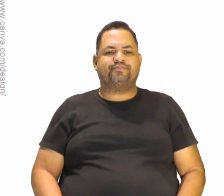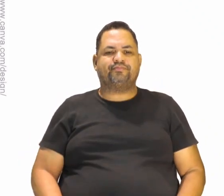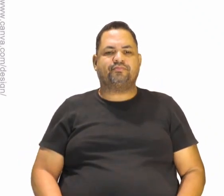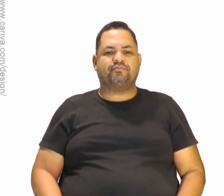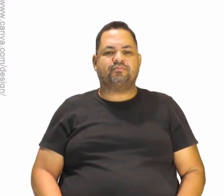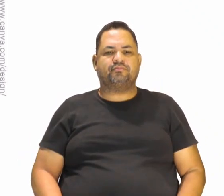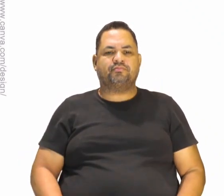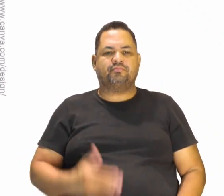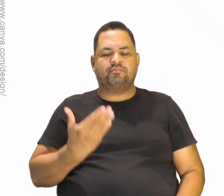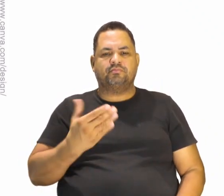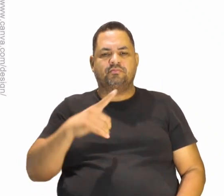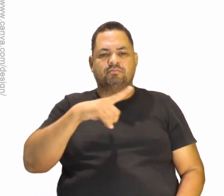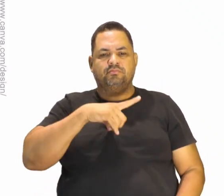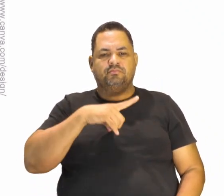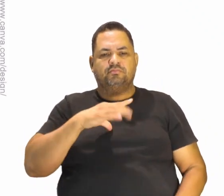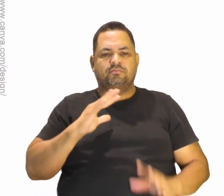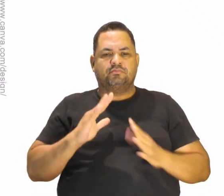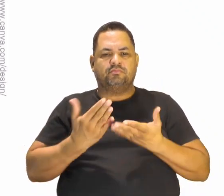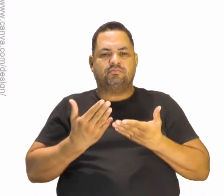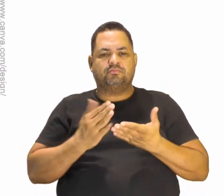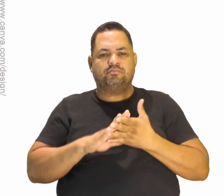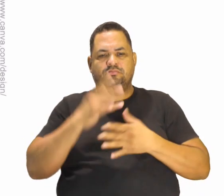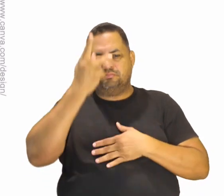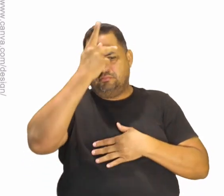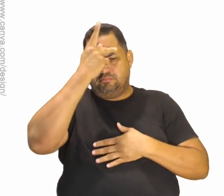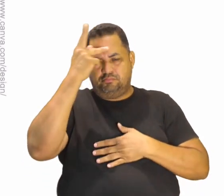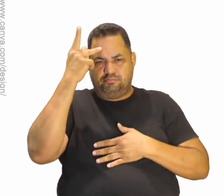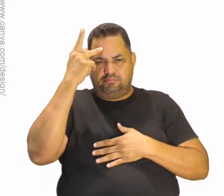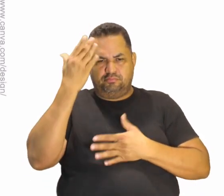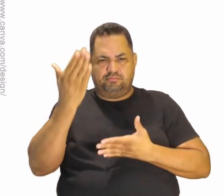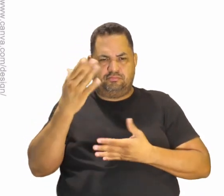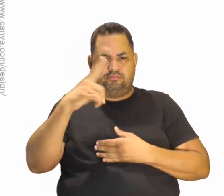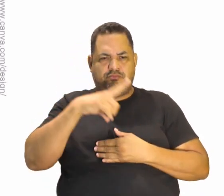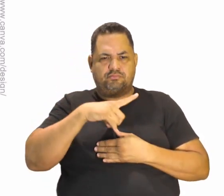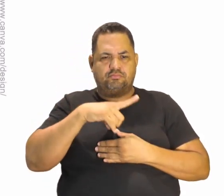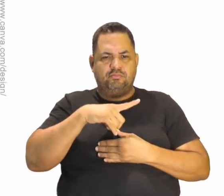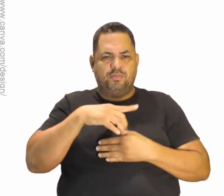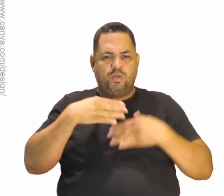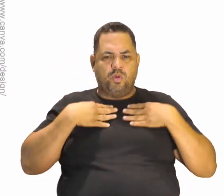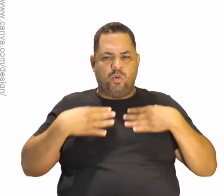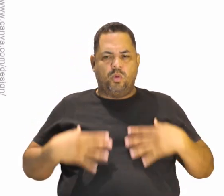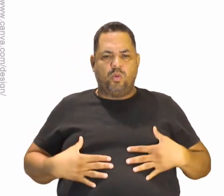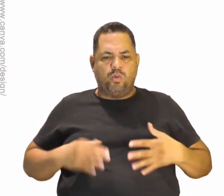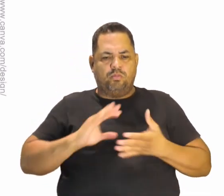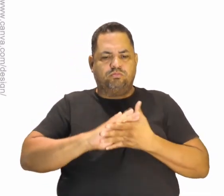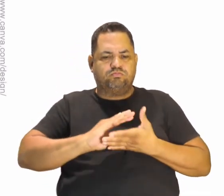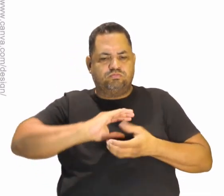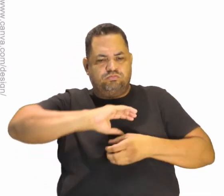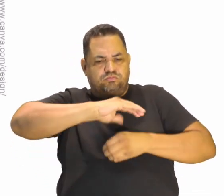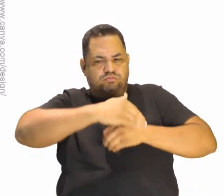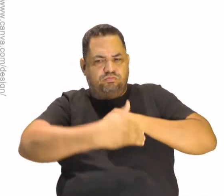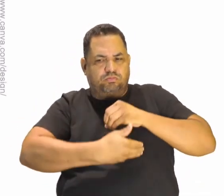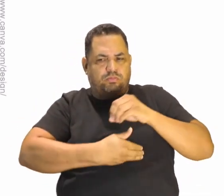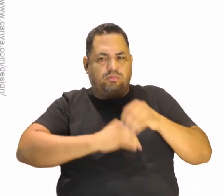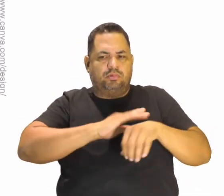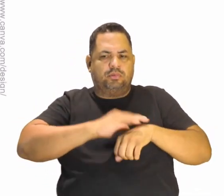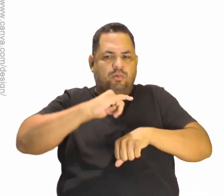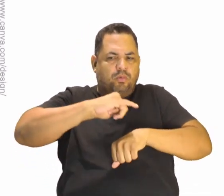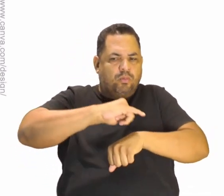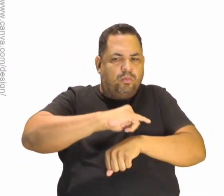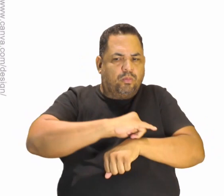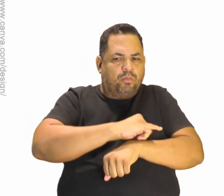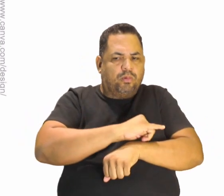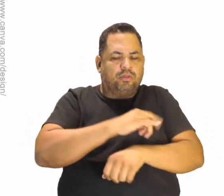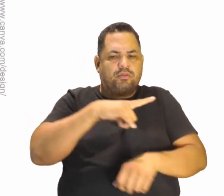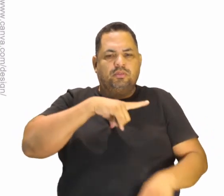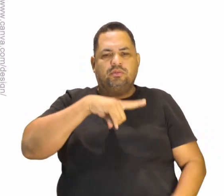último grupo nós já encontramos pessoas com corpos mais arredondados, mais avolumados. E aí